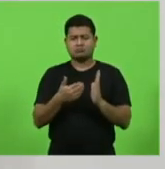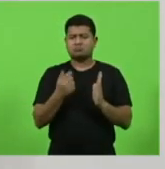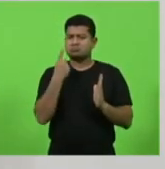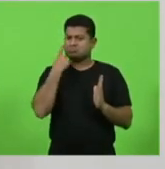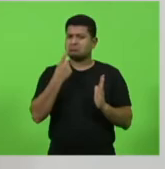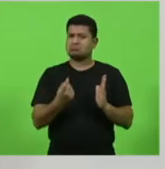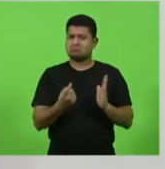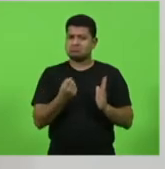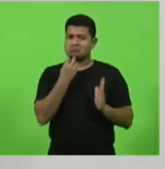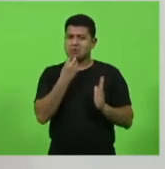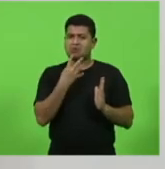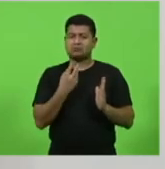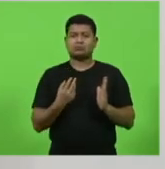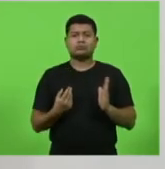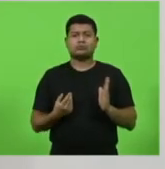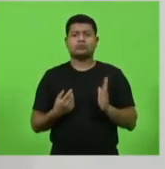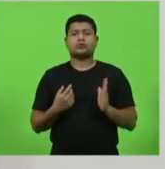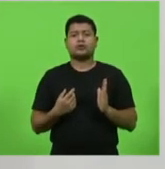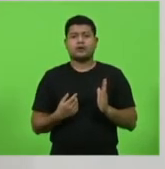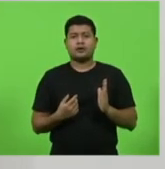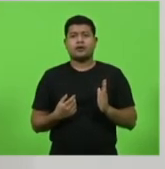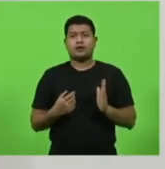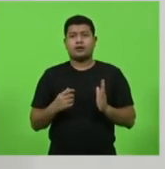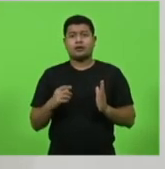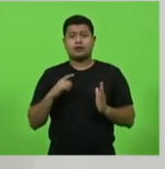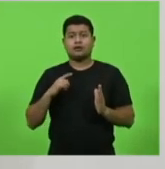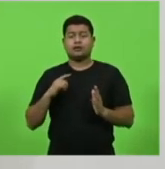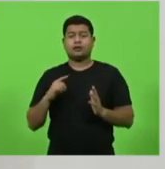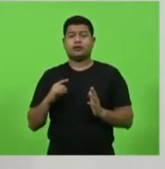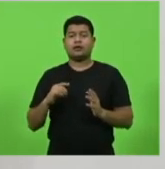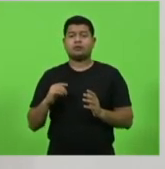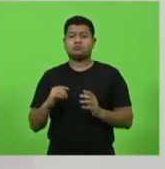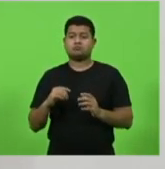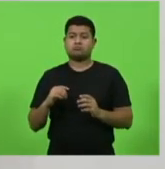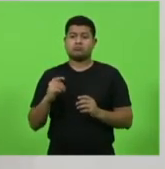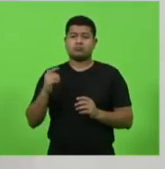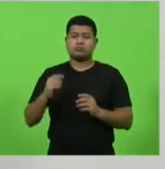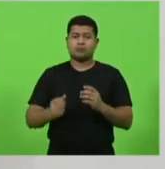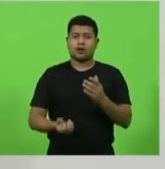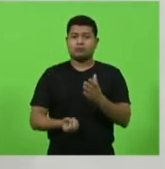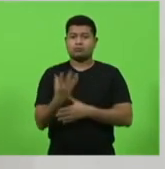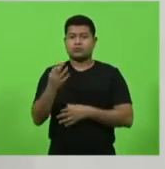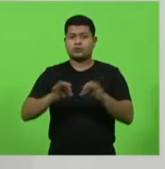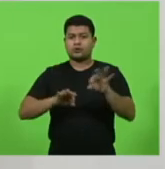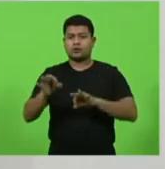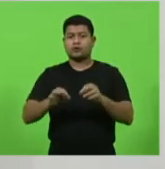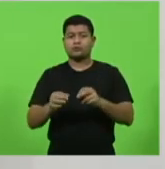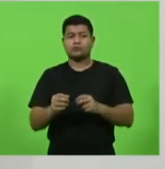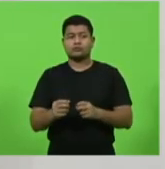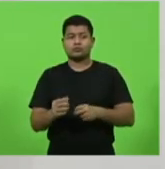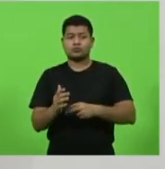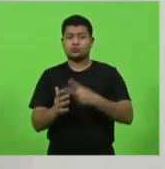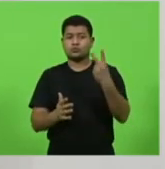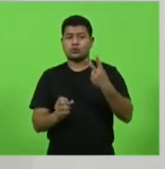e deverão ocorrer mais duas ou três edições dessa revista